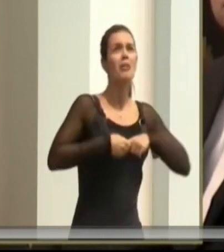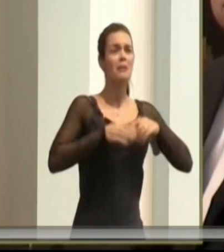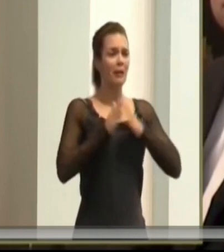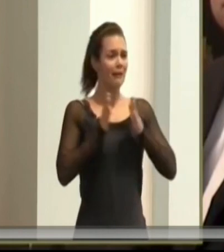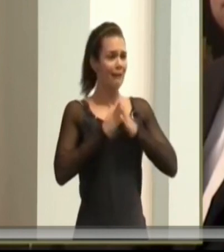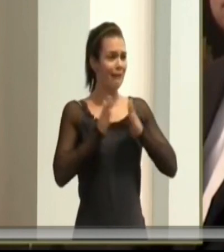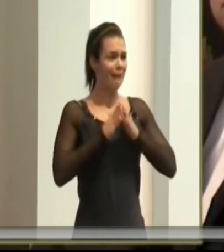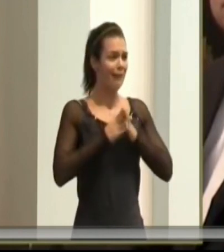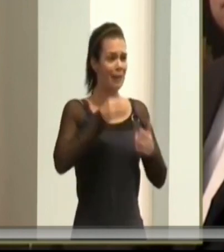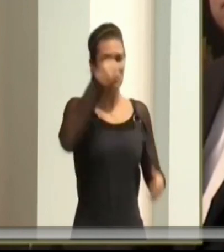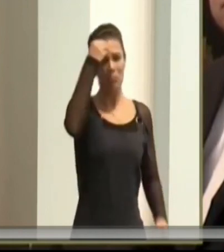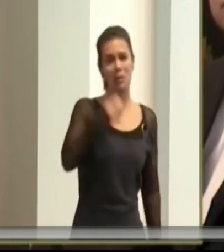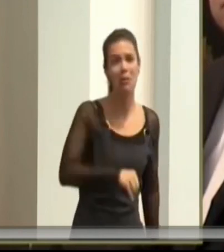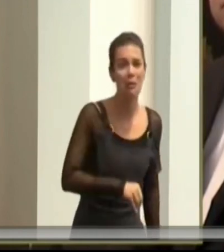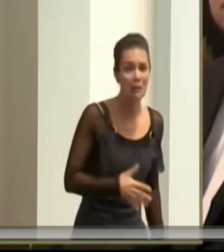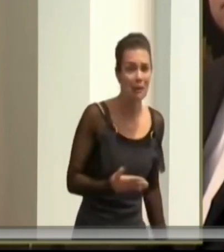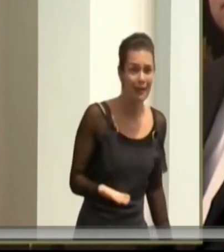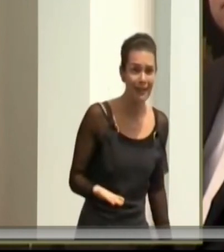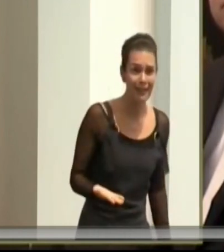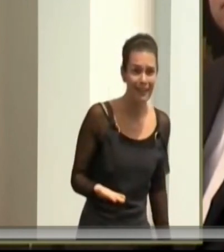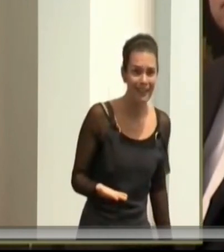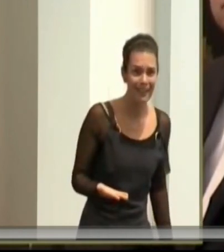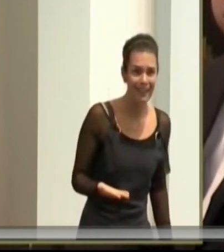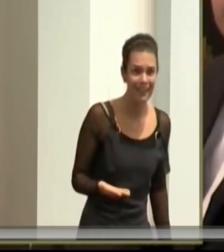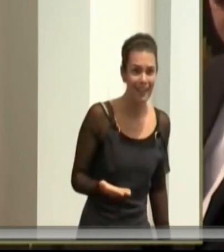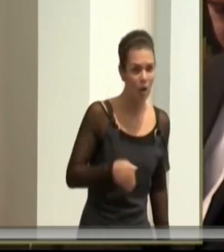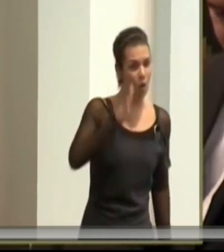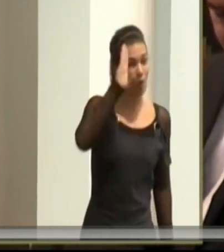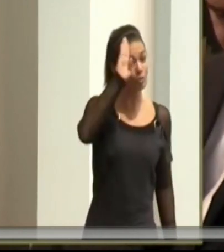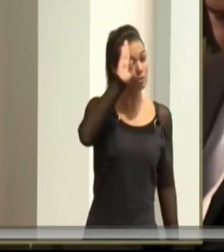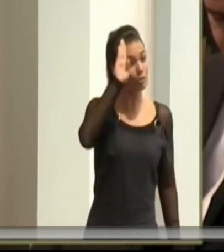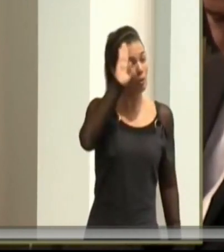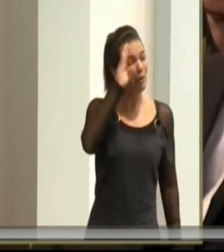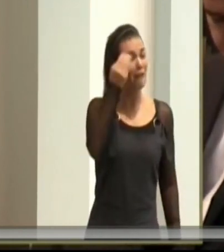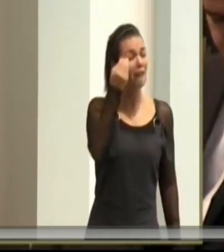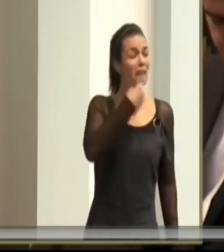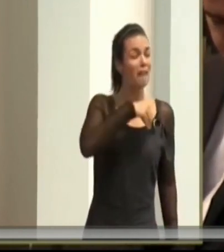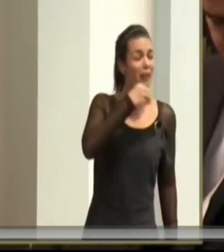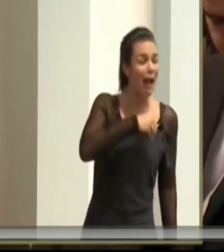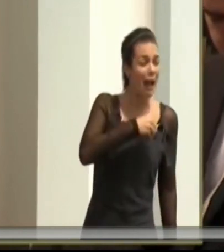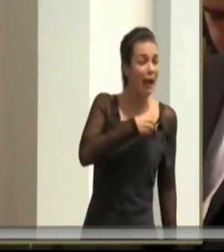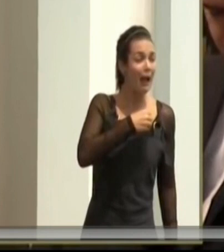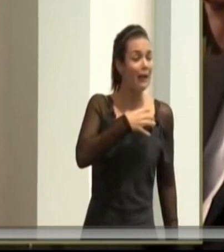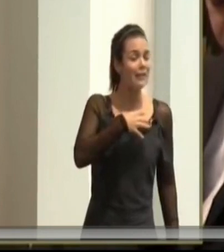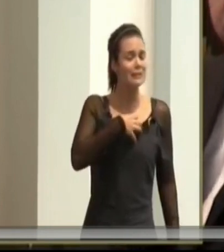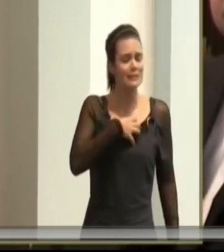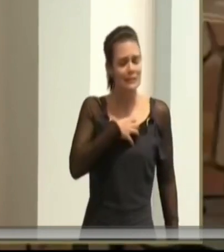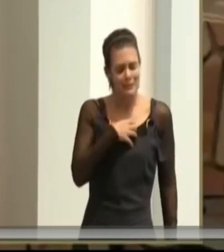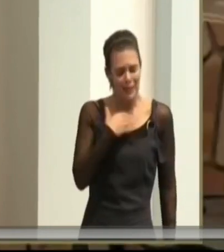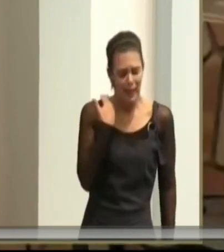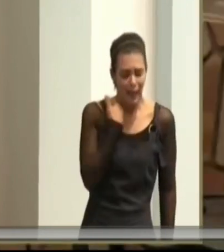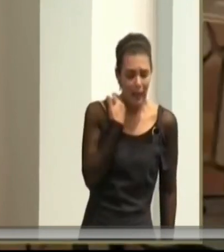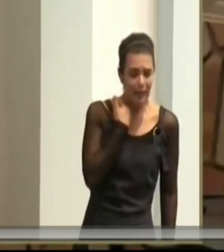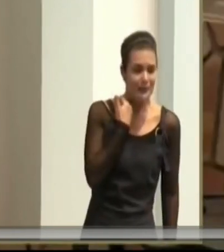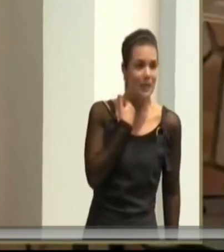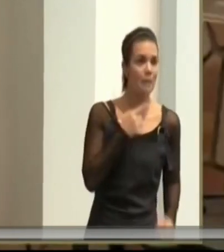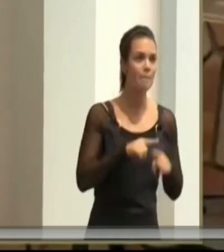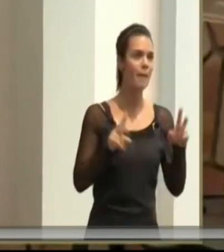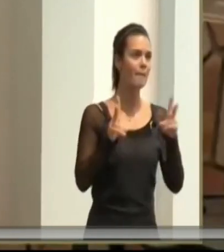E ali estão aqueles homens tomados de cansaço, de fraqueza, e eles percebem que alguma coisa